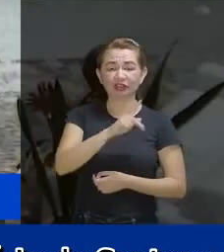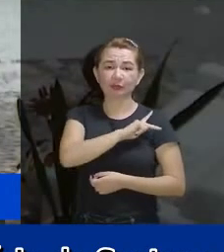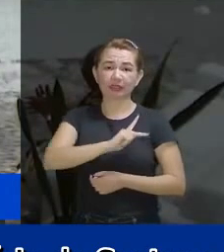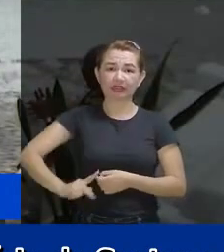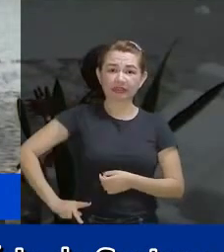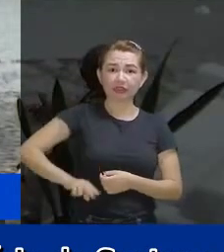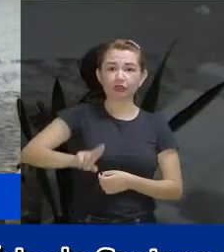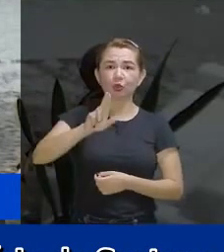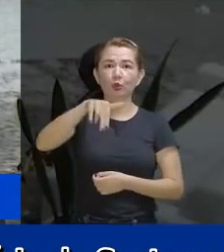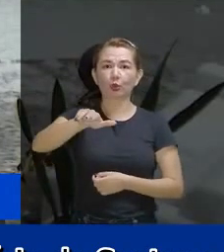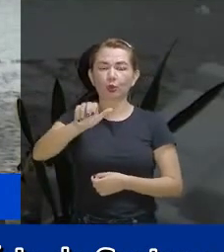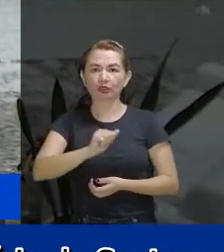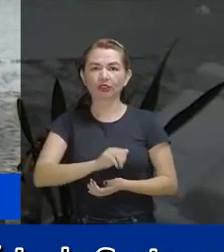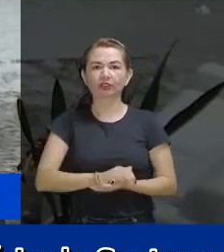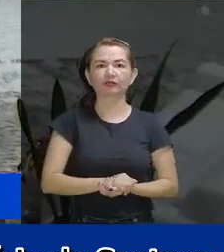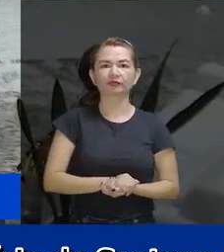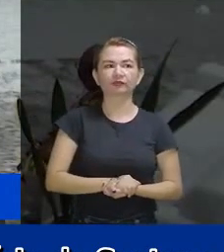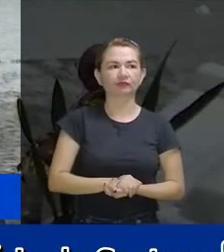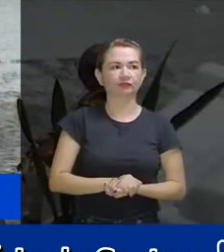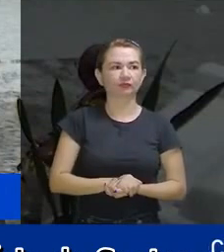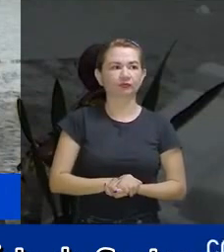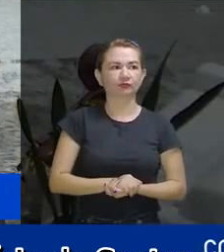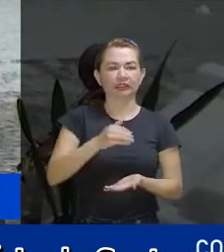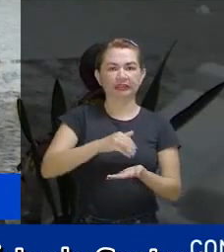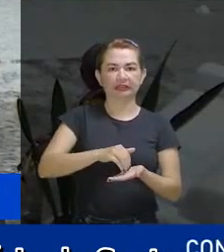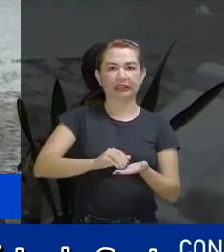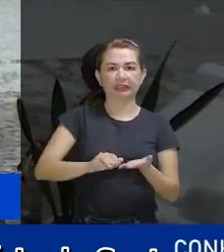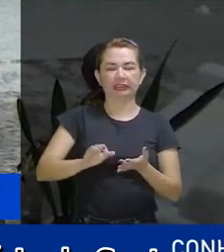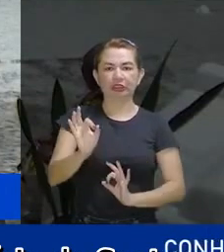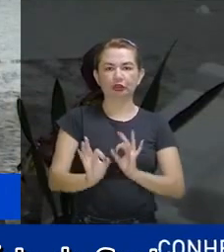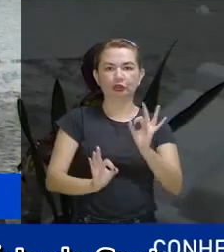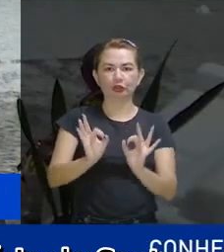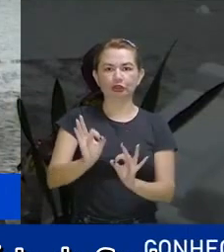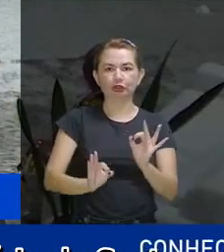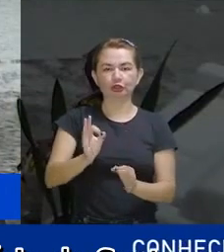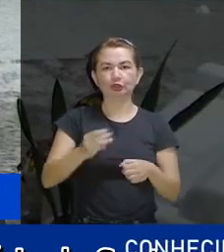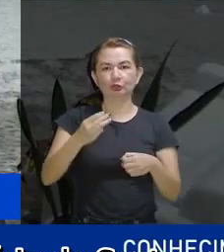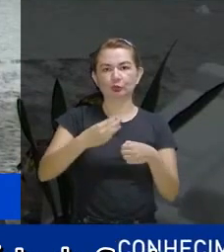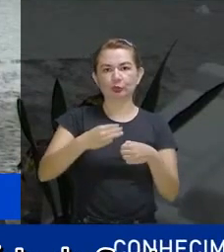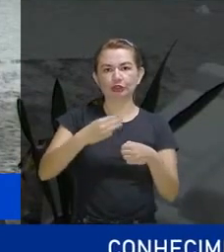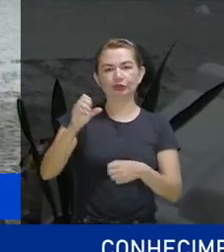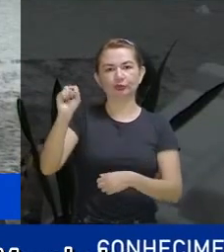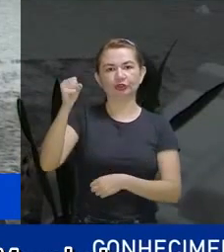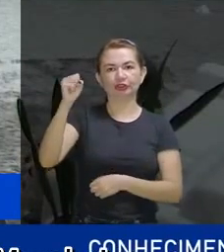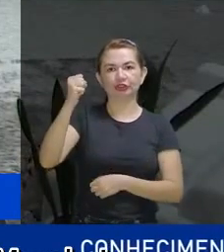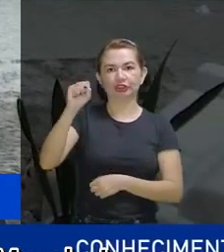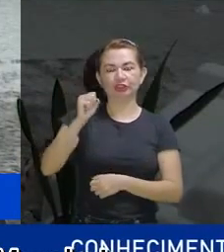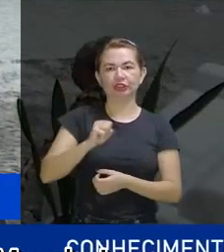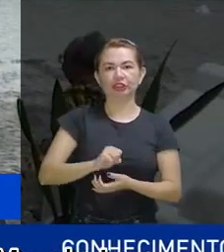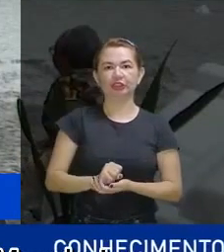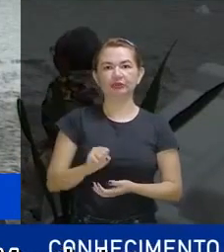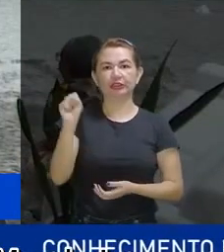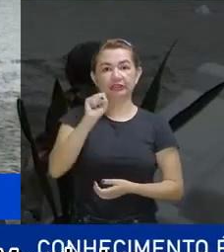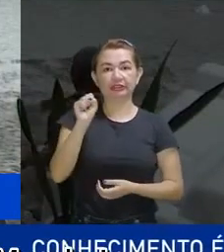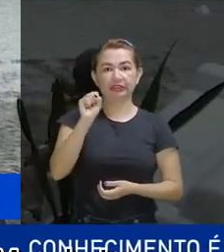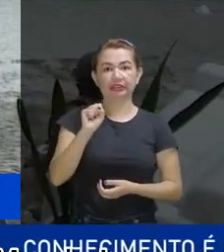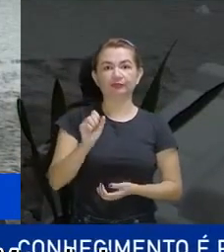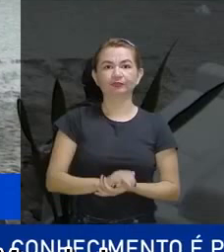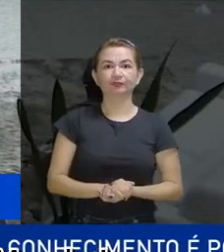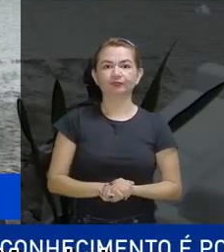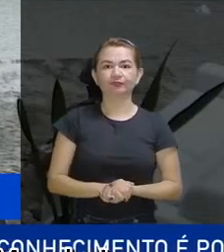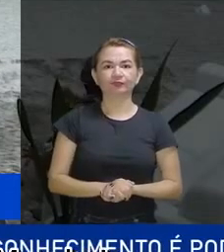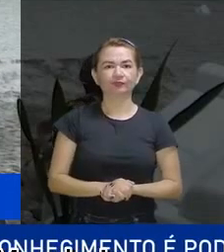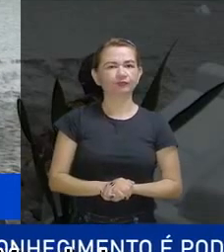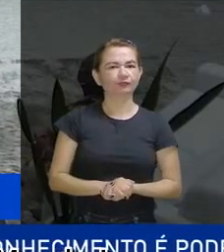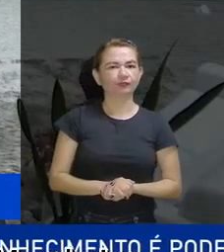senhor Marlos Carvalho, secretário de Planejamento do município de Santana, senhor Doça Caca,